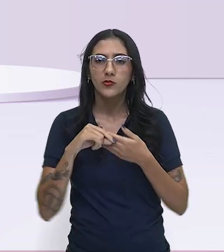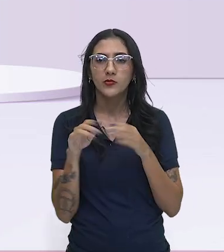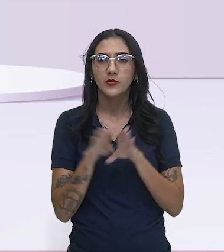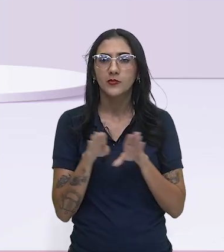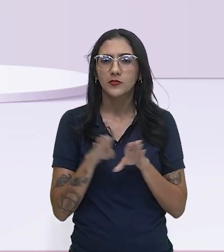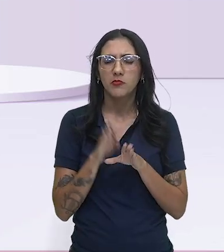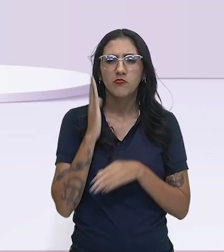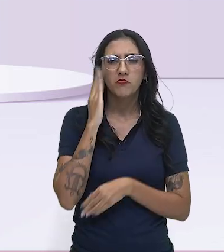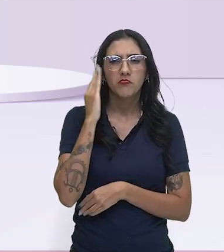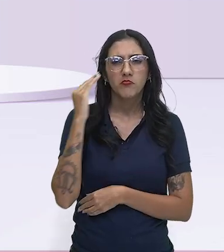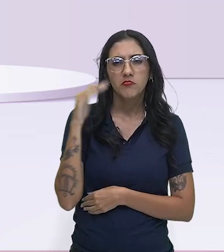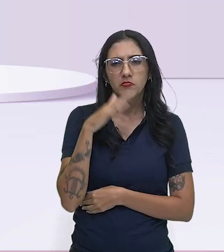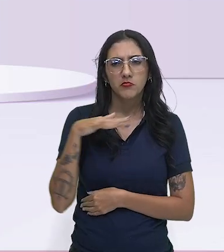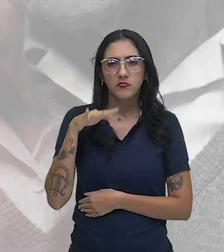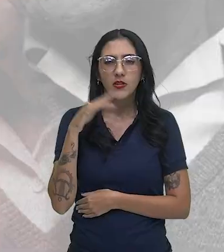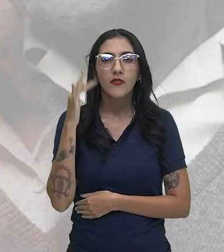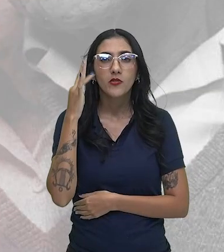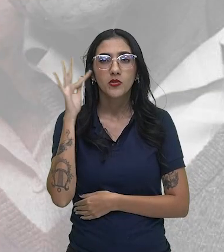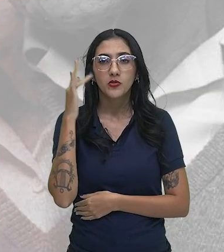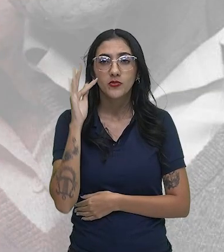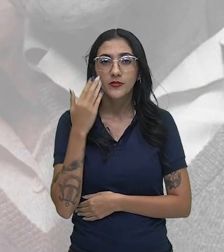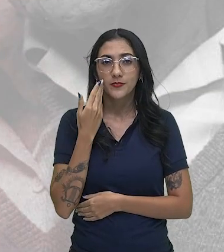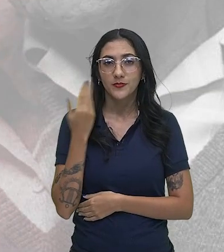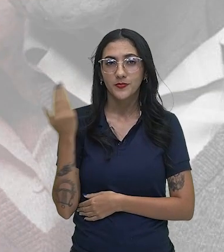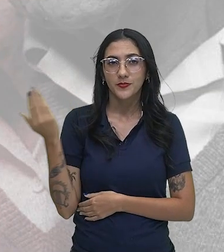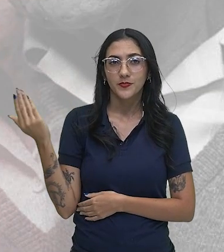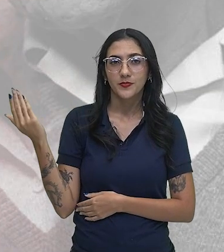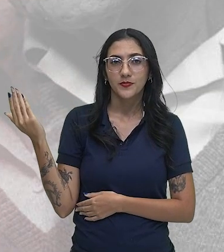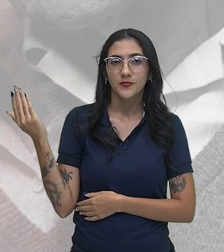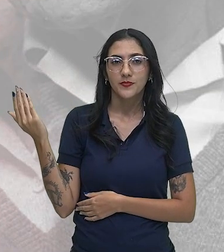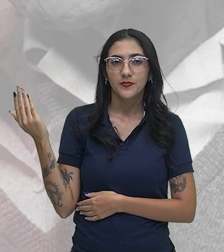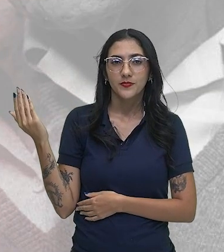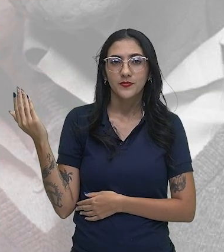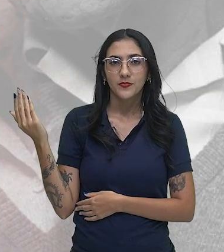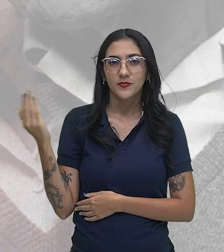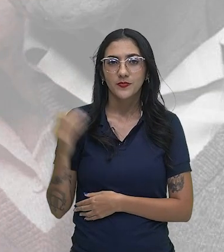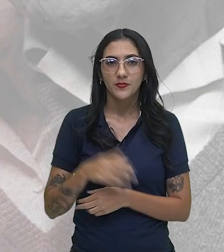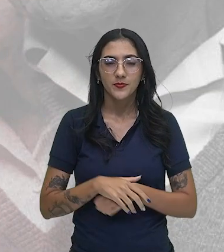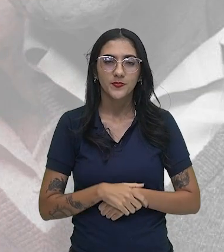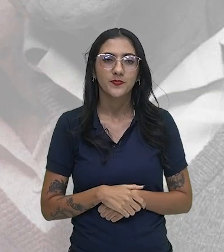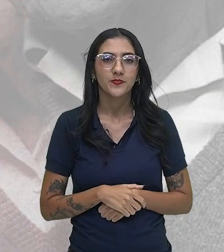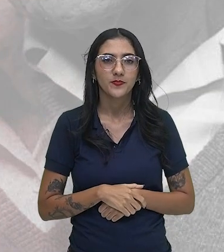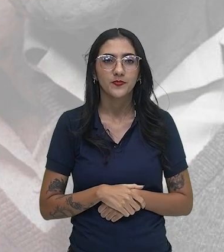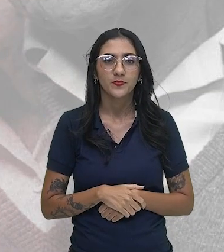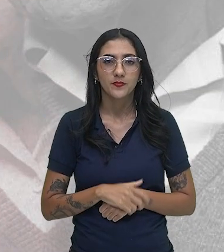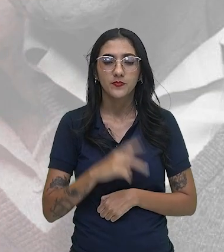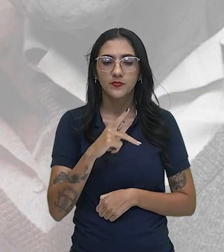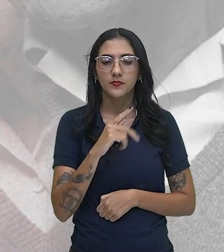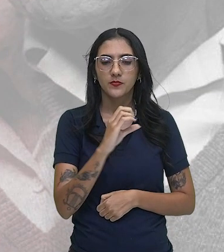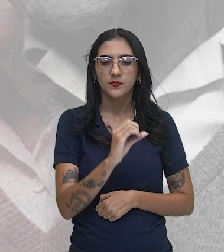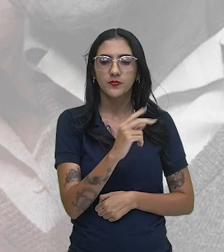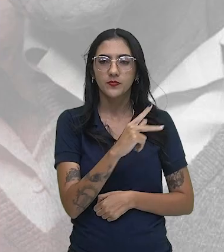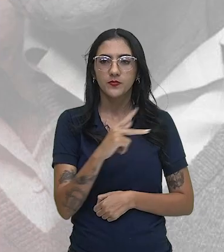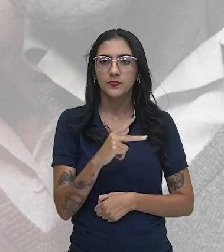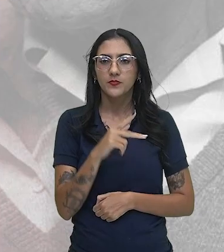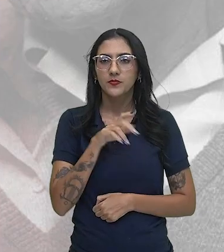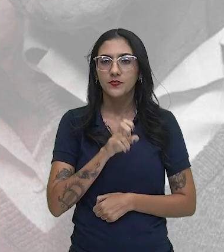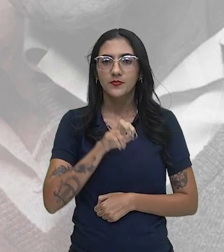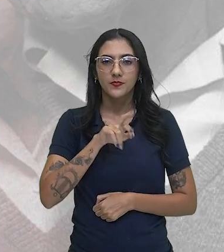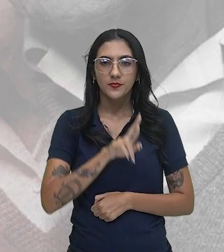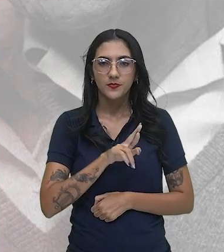da ciência, é esse camarada aí, ó, o Karl Popper. O Popper, ele